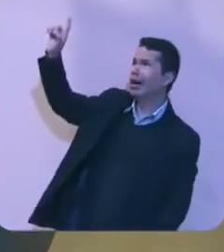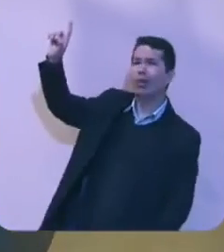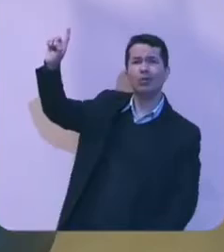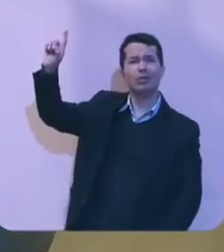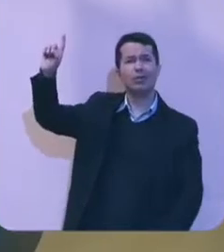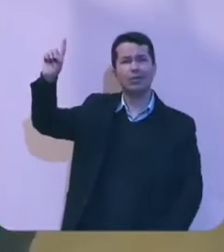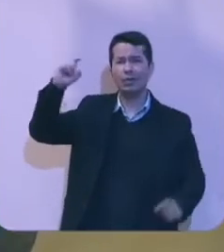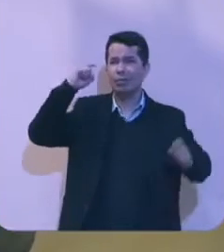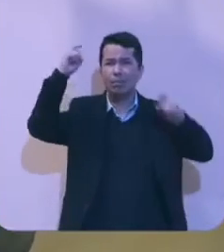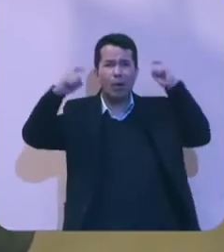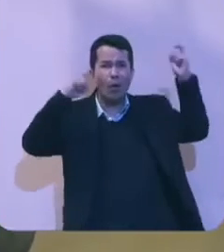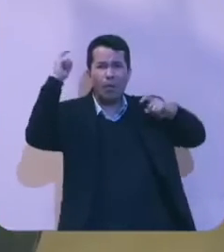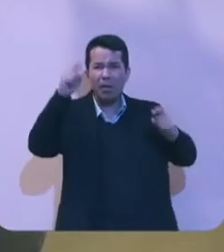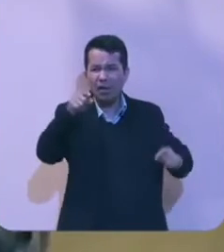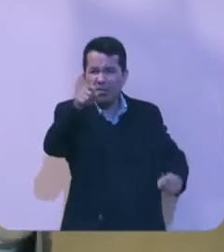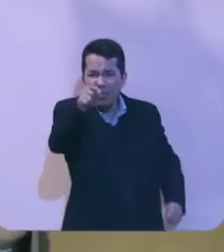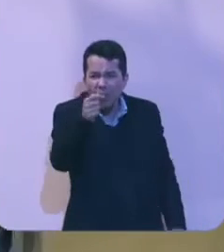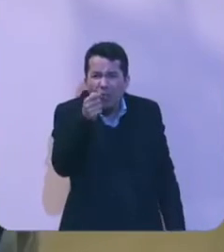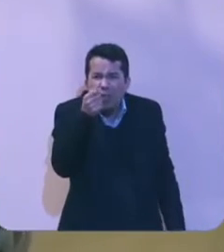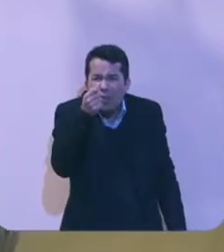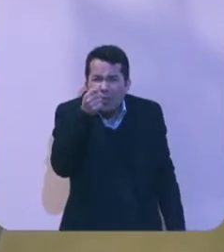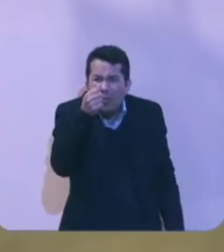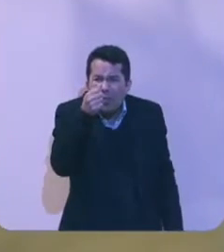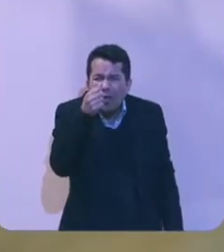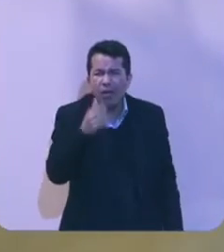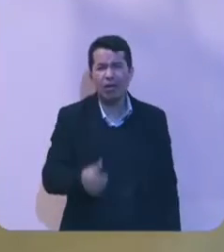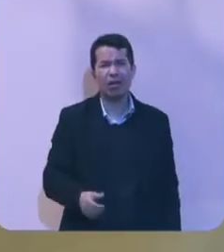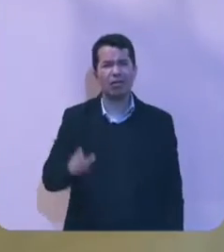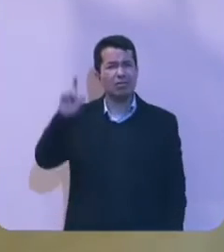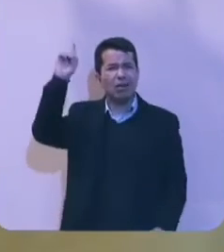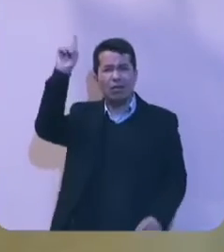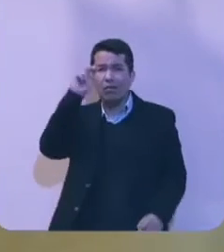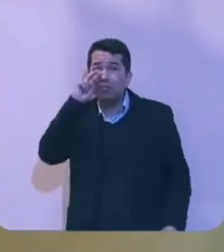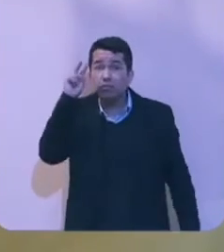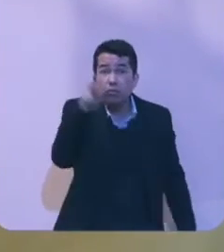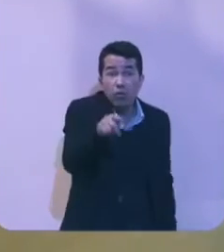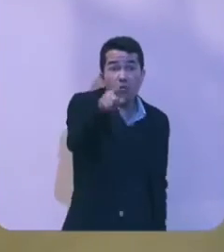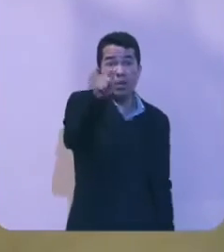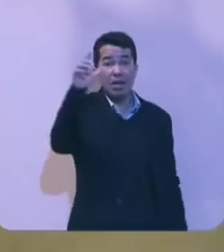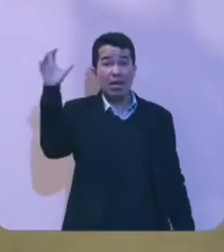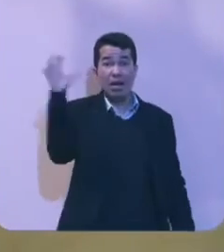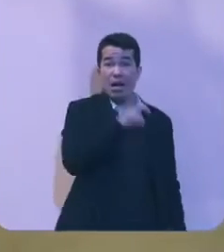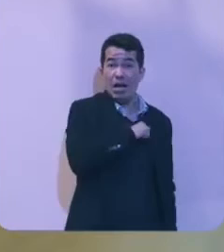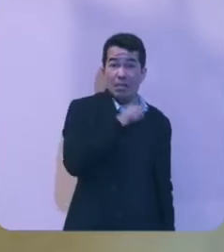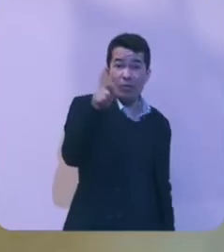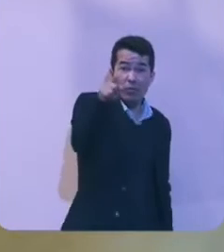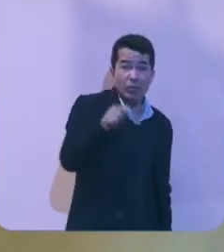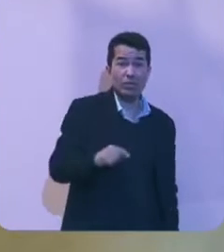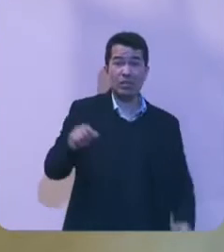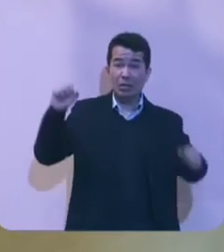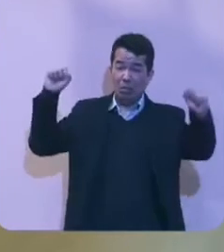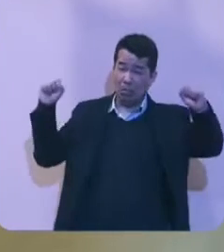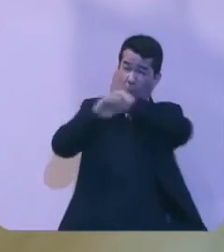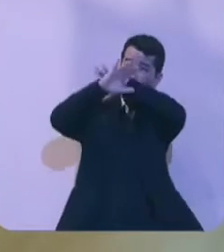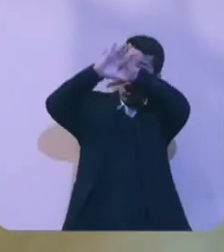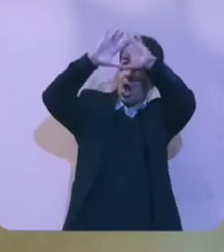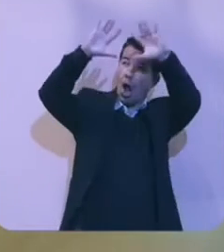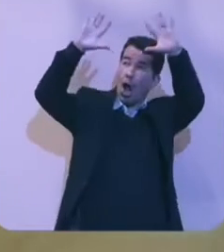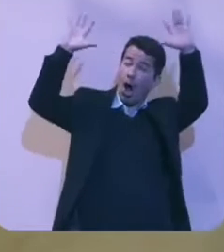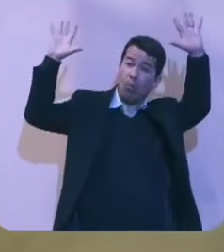se importar com um serzinho como eu e você, e Ele se esvaziar da sua